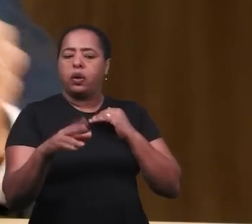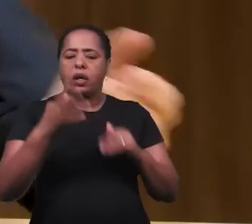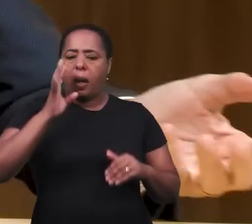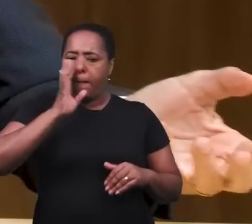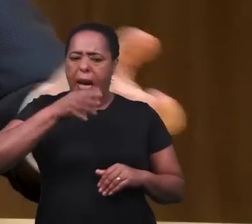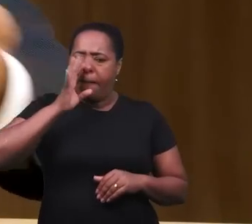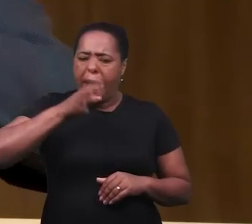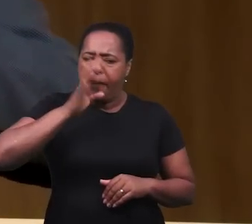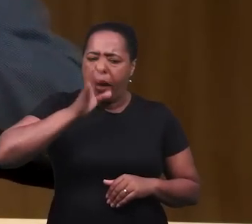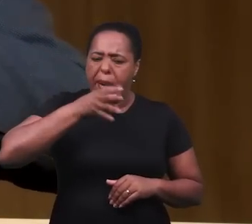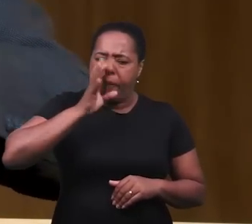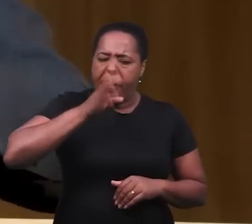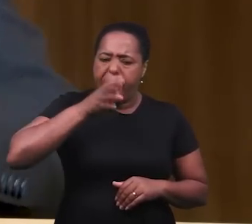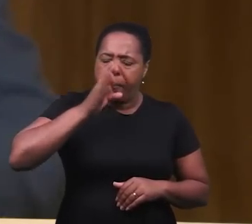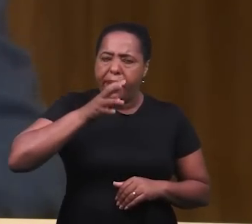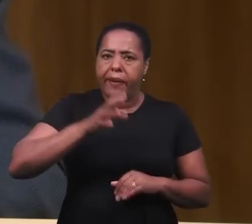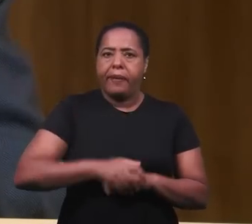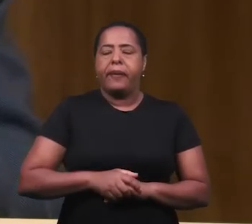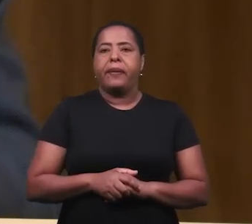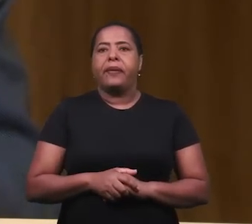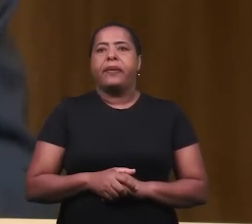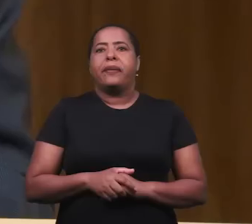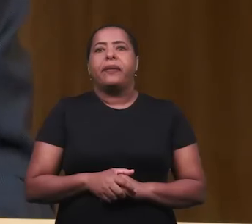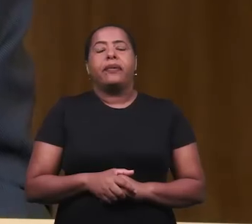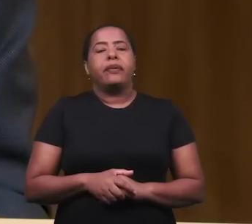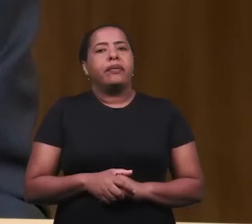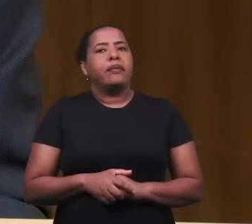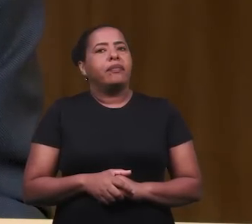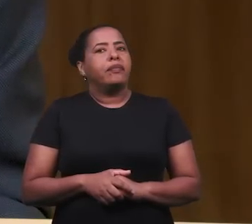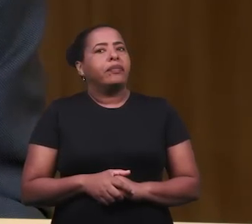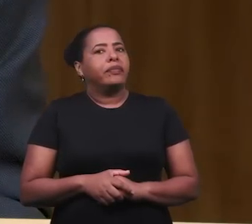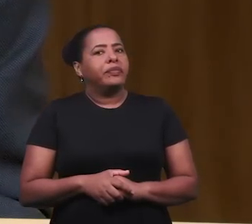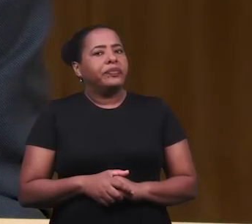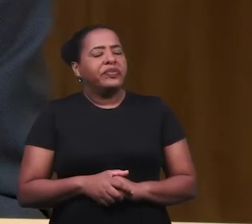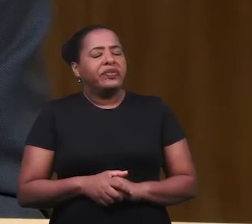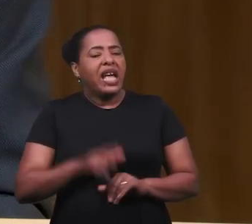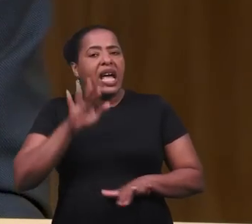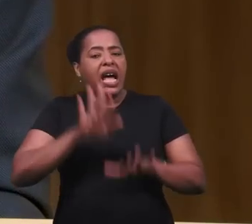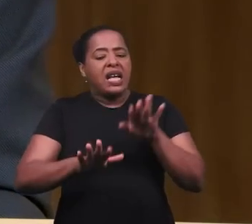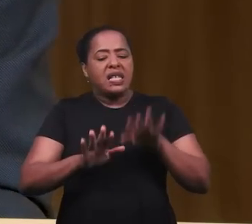você não concorda, a pessoa é apedrejada. Em Israel tinha isso, né? Um apedrejamento, né?